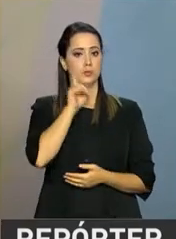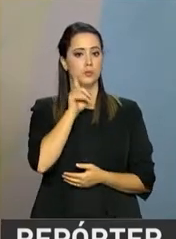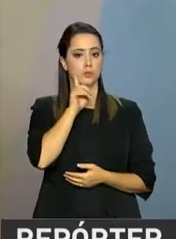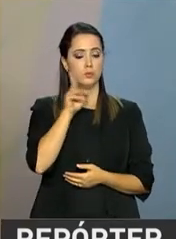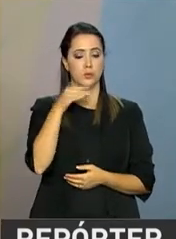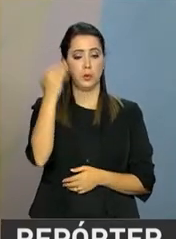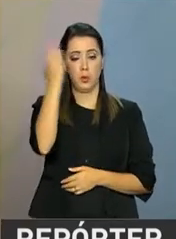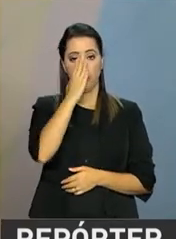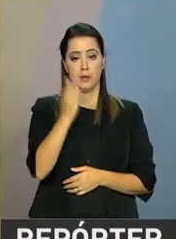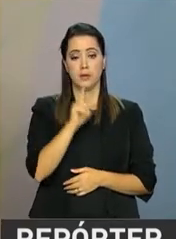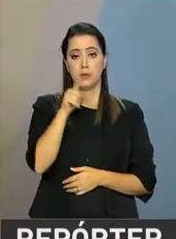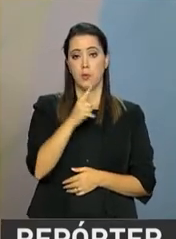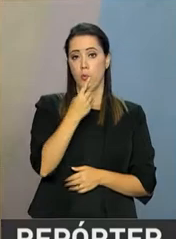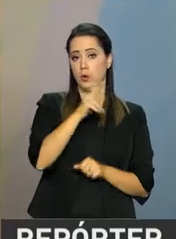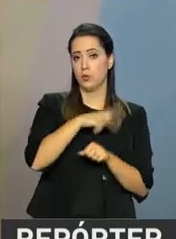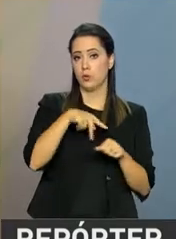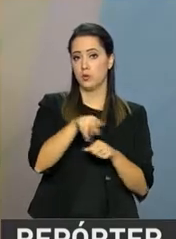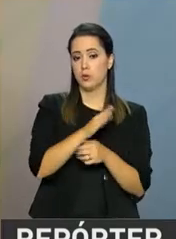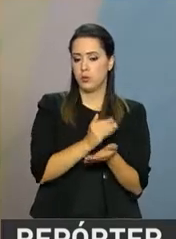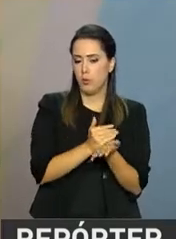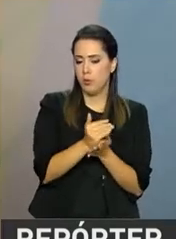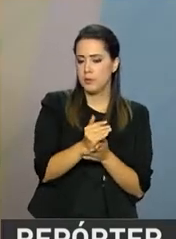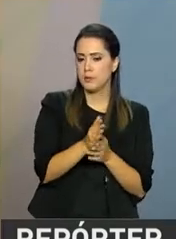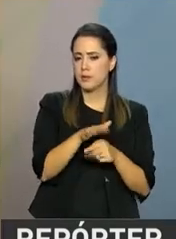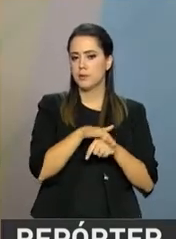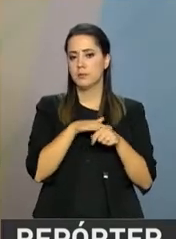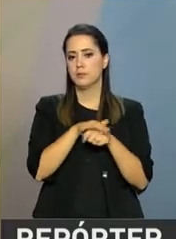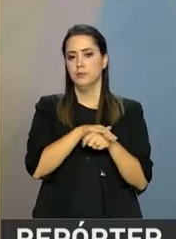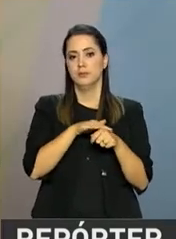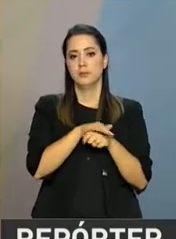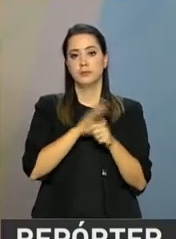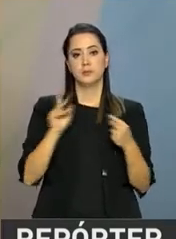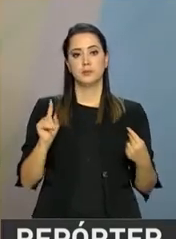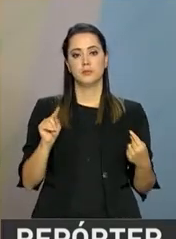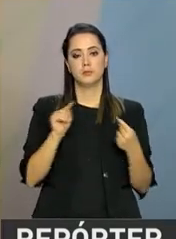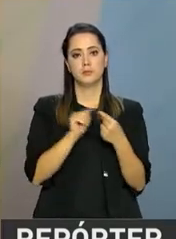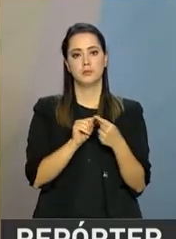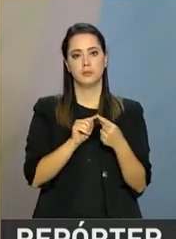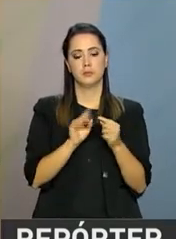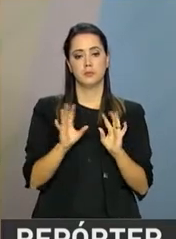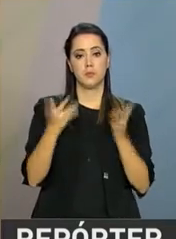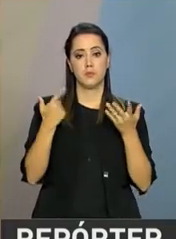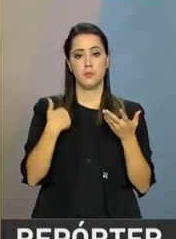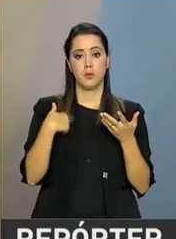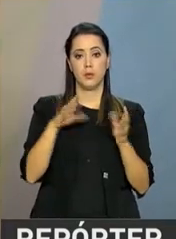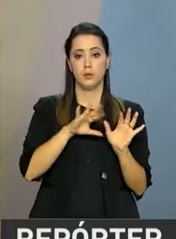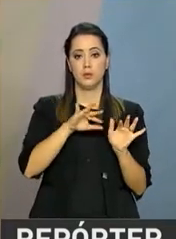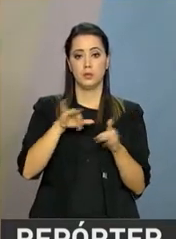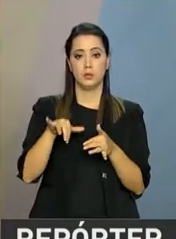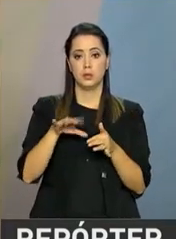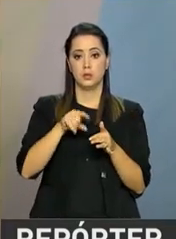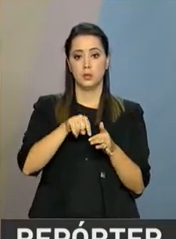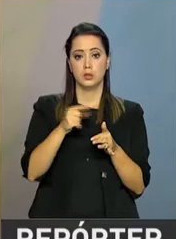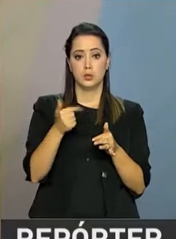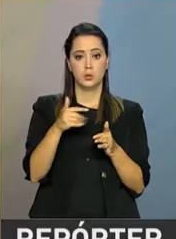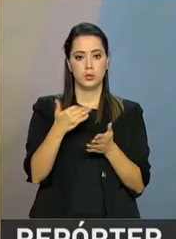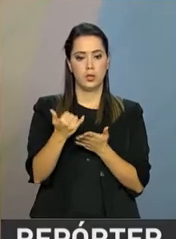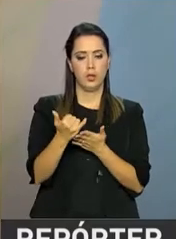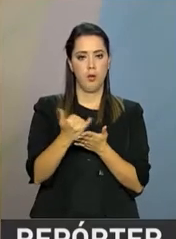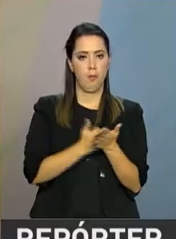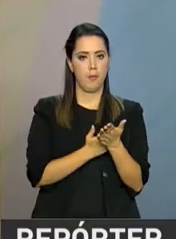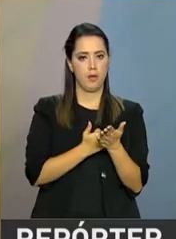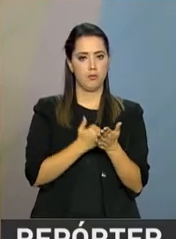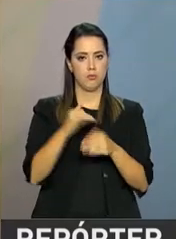quem começaram as negociações visando a eventual exceções às tarifas sobre